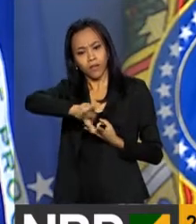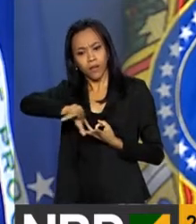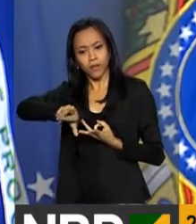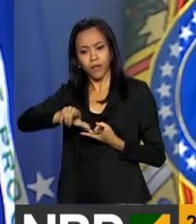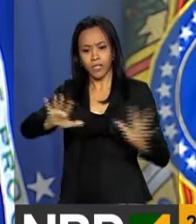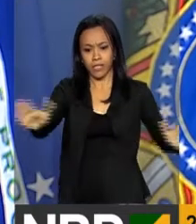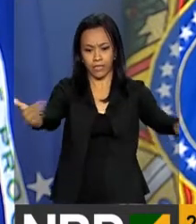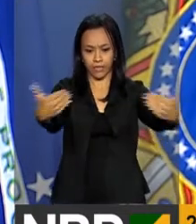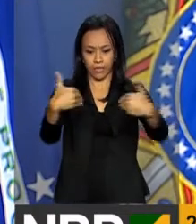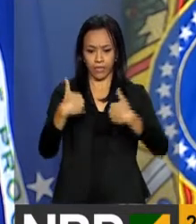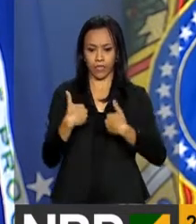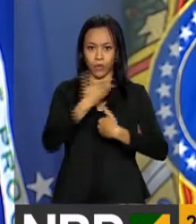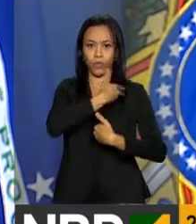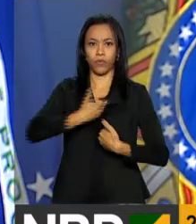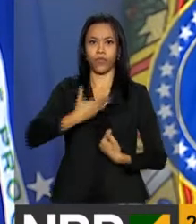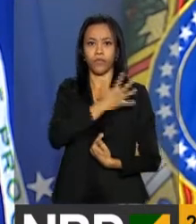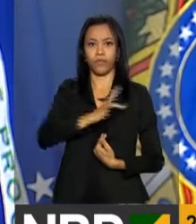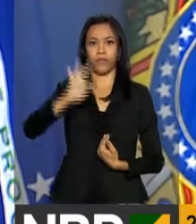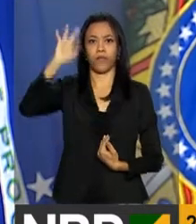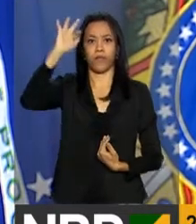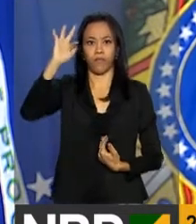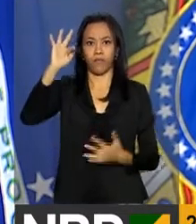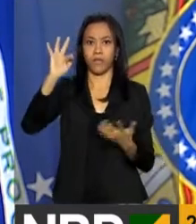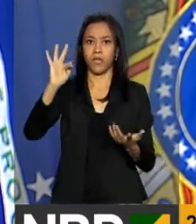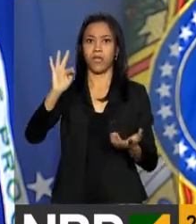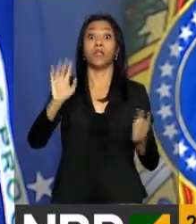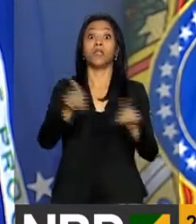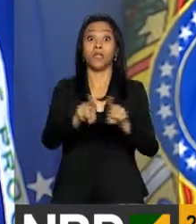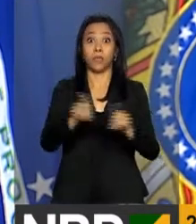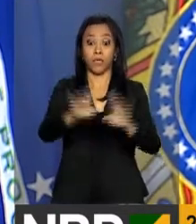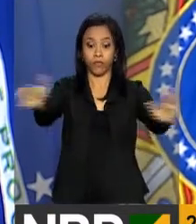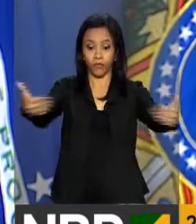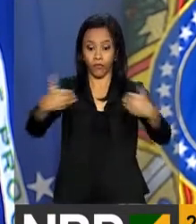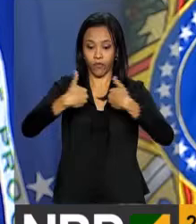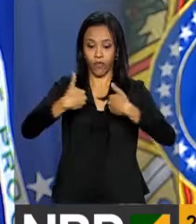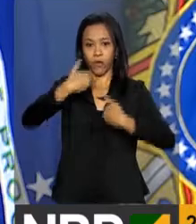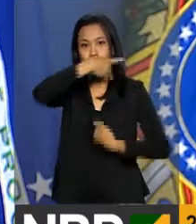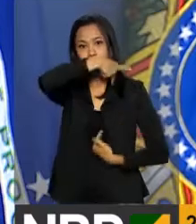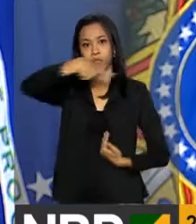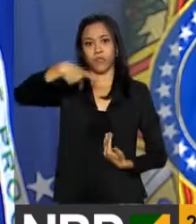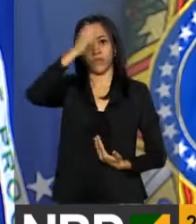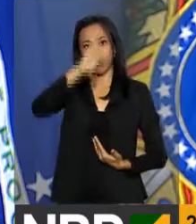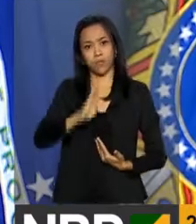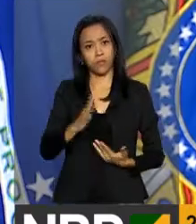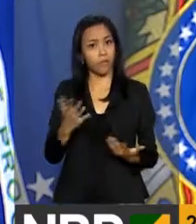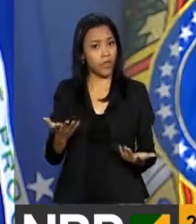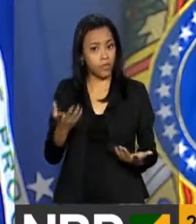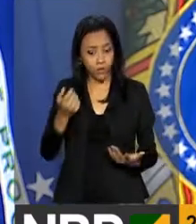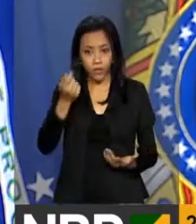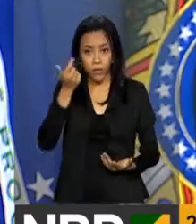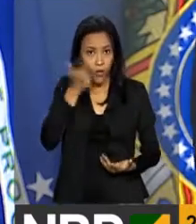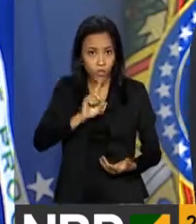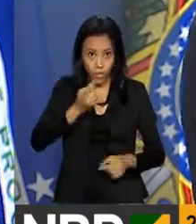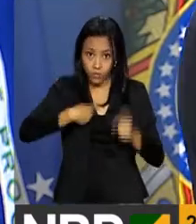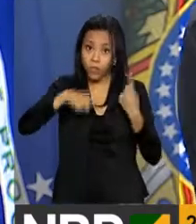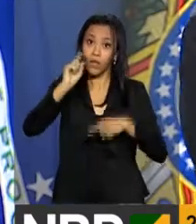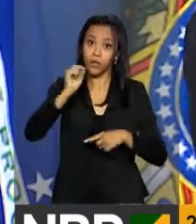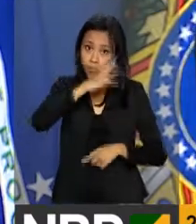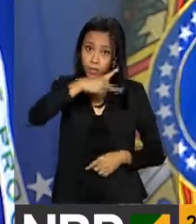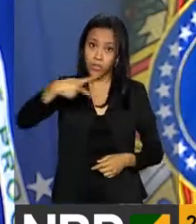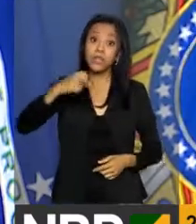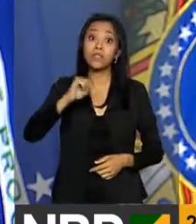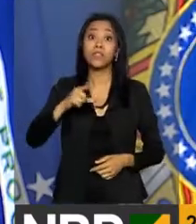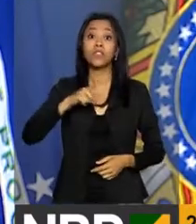e segundo se possível na figura do presidente da república mas o presente recurso só tem sucesso se tiver